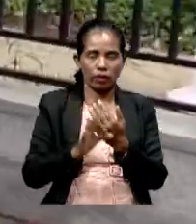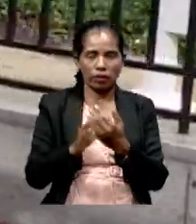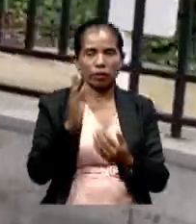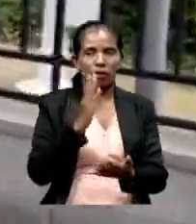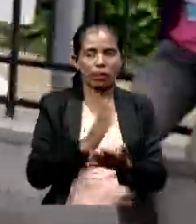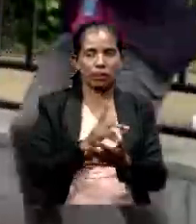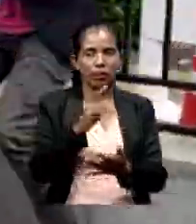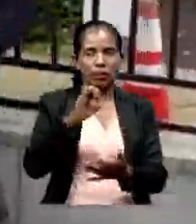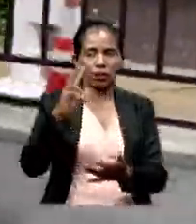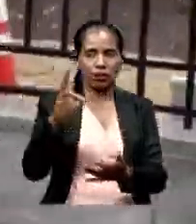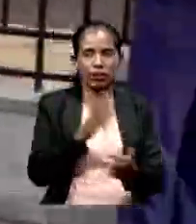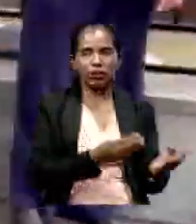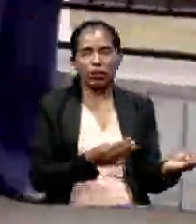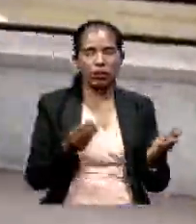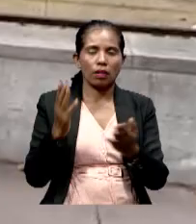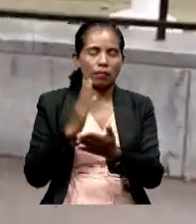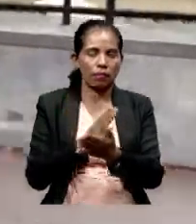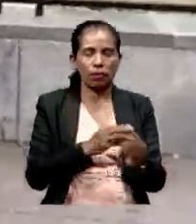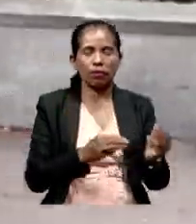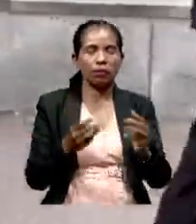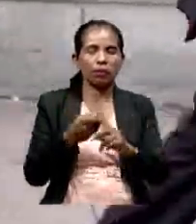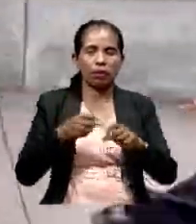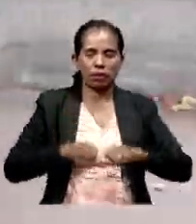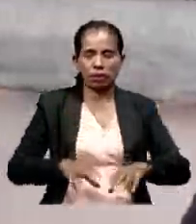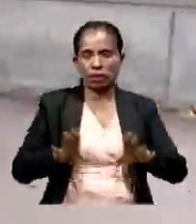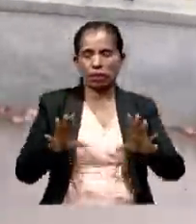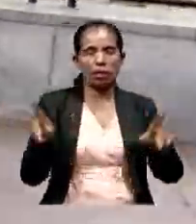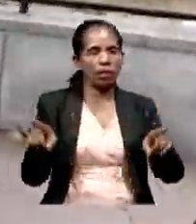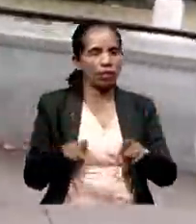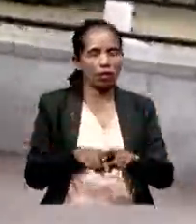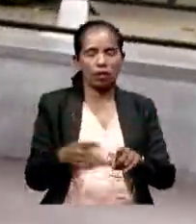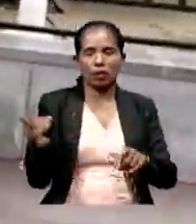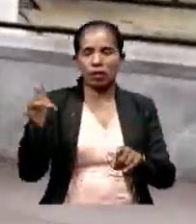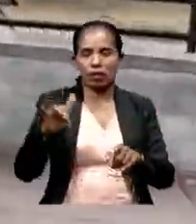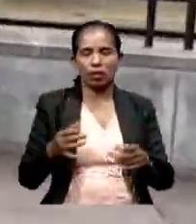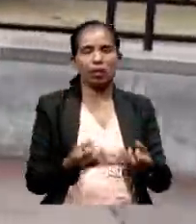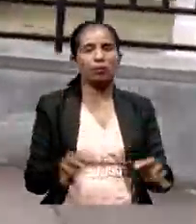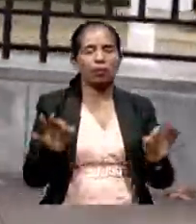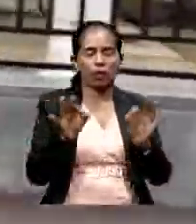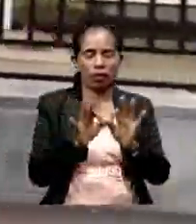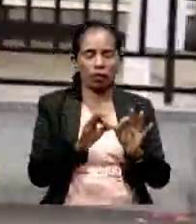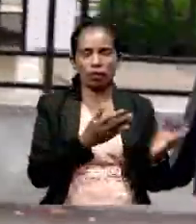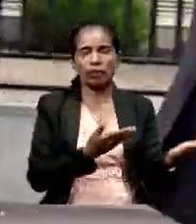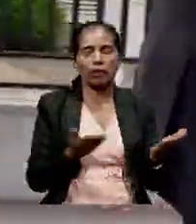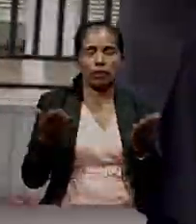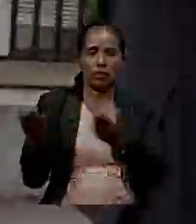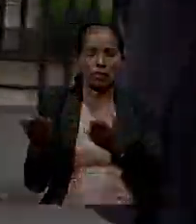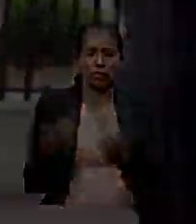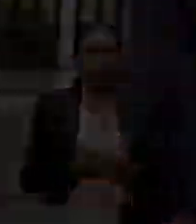Kiev, hala a exportação com o porto Tassinegro, nebe a Nessan ser na ruta principal da exportação.